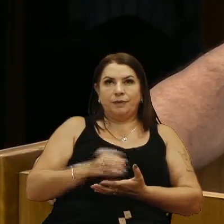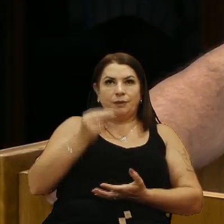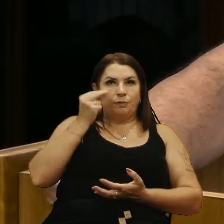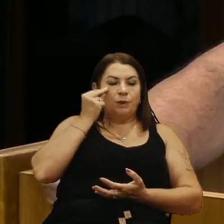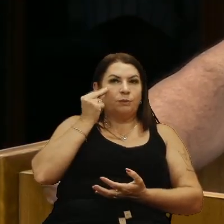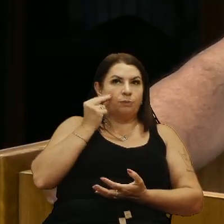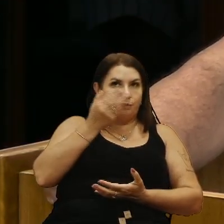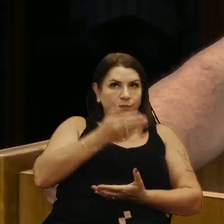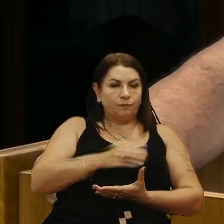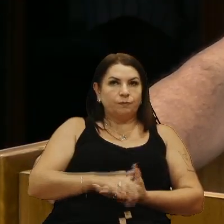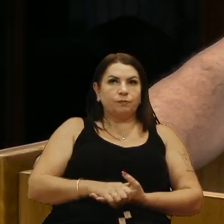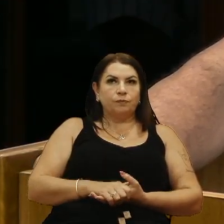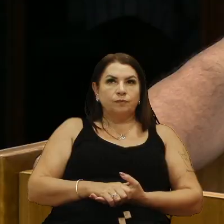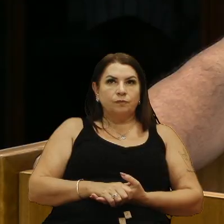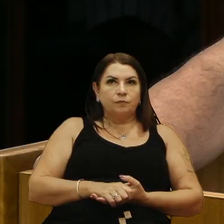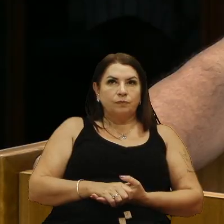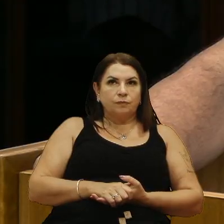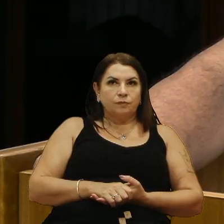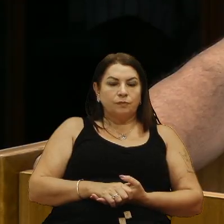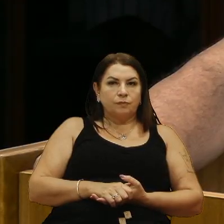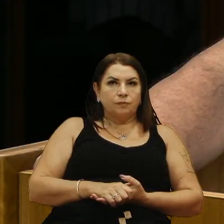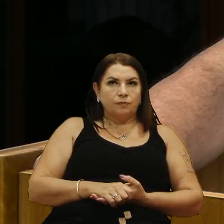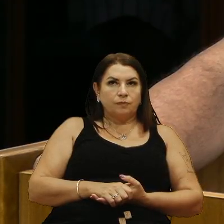Cláudio Libardi,